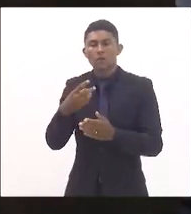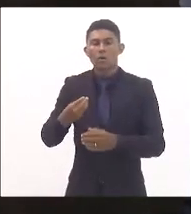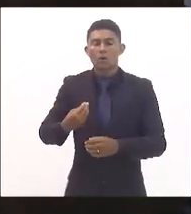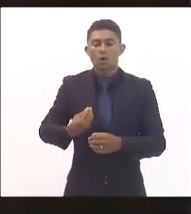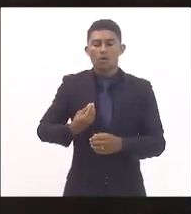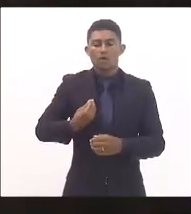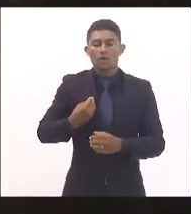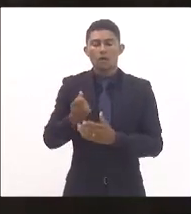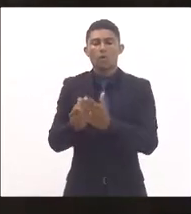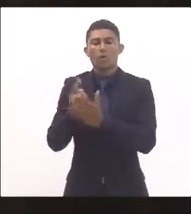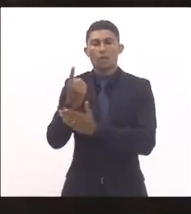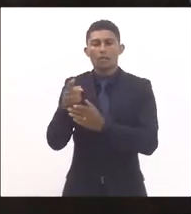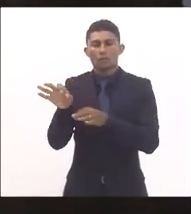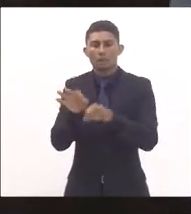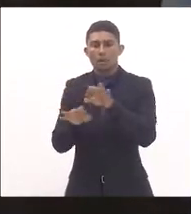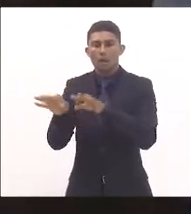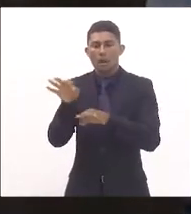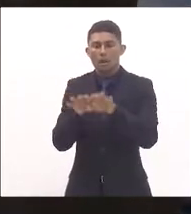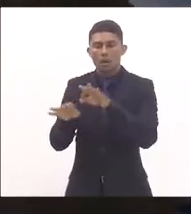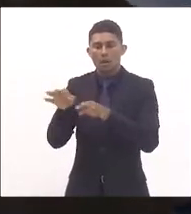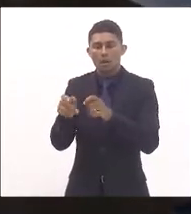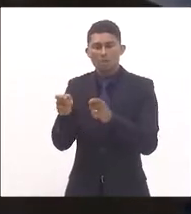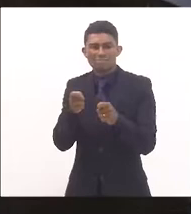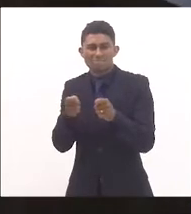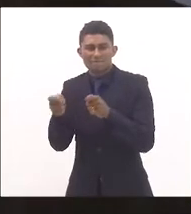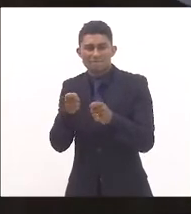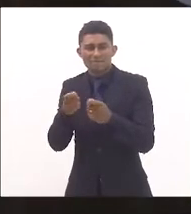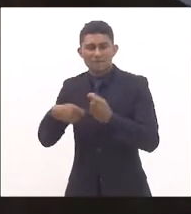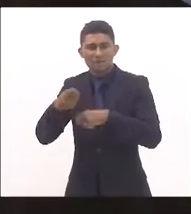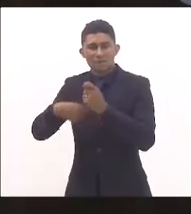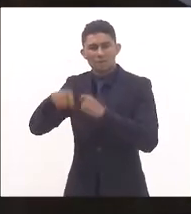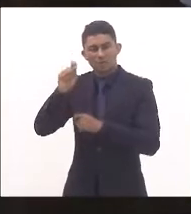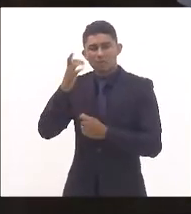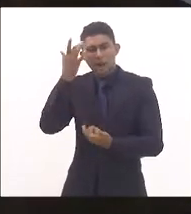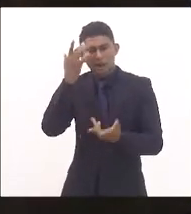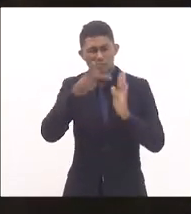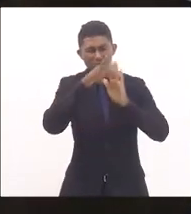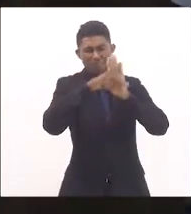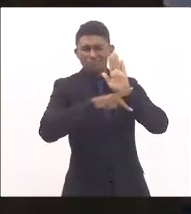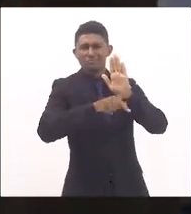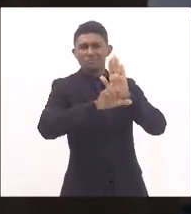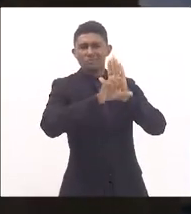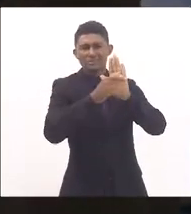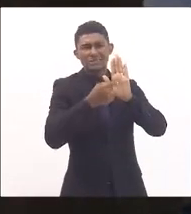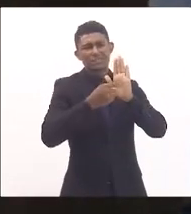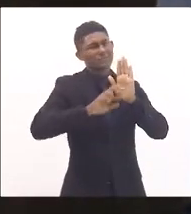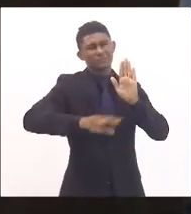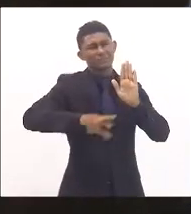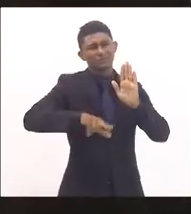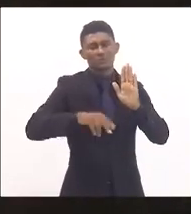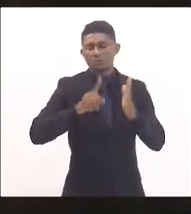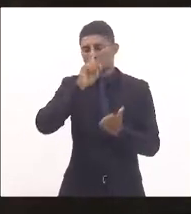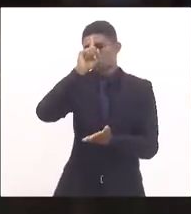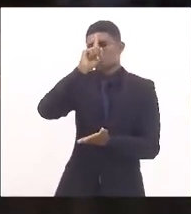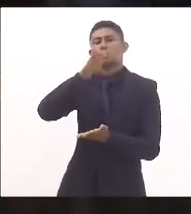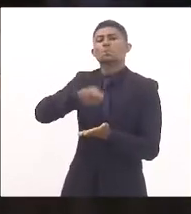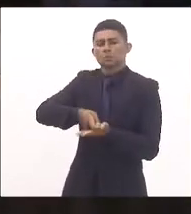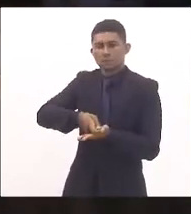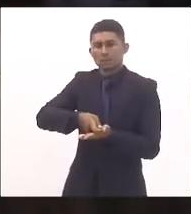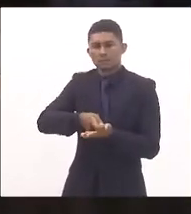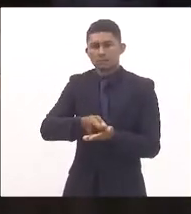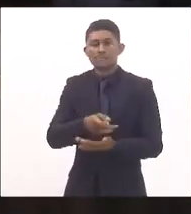plano financeiro. Acho até, André, que não deveria ser um projeto autorizativo, não, entendeu? Não, vai ser determinativo. Exatamente. Vamos fazer